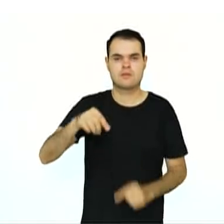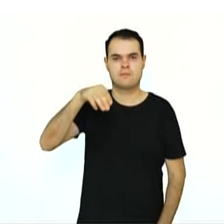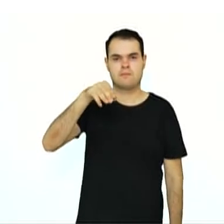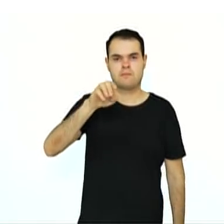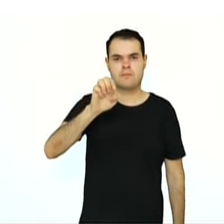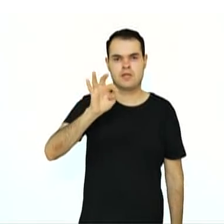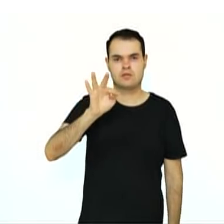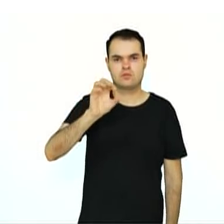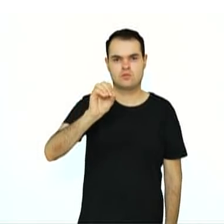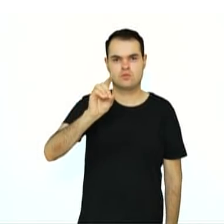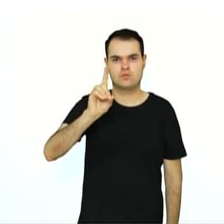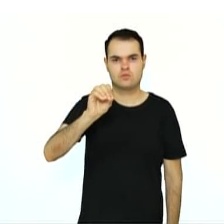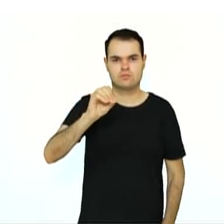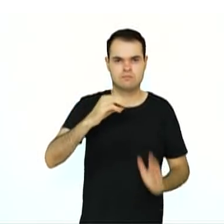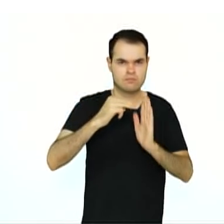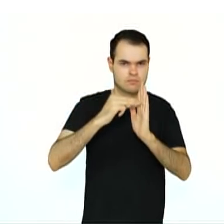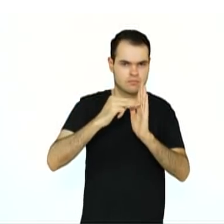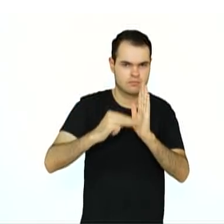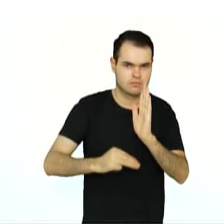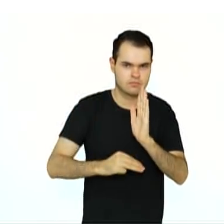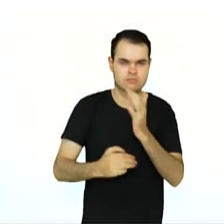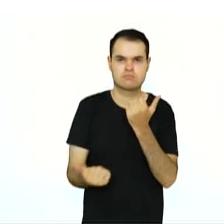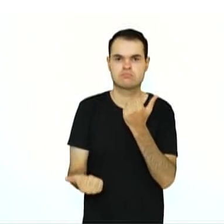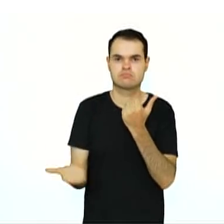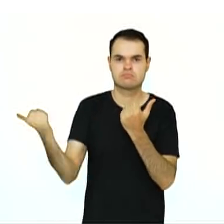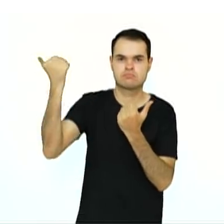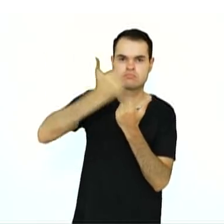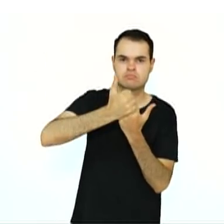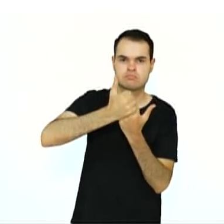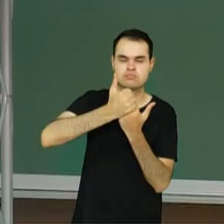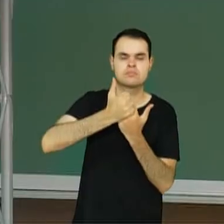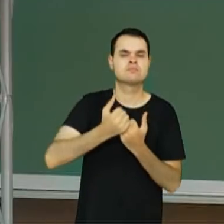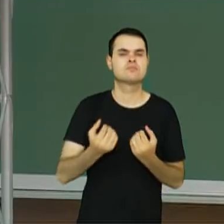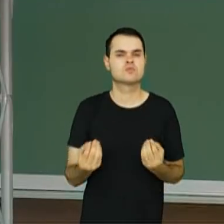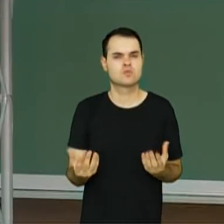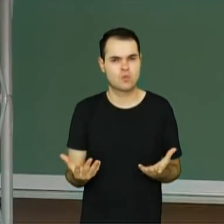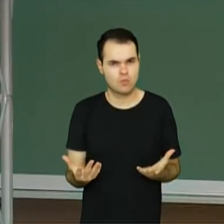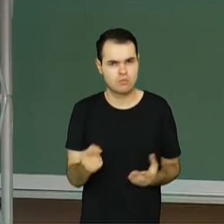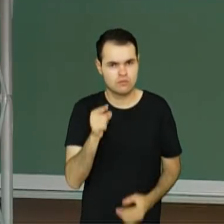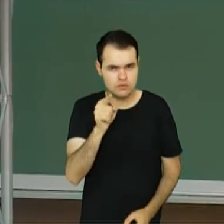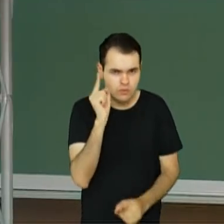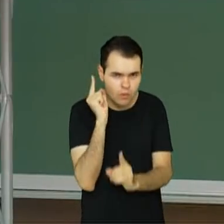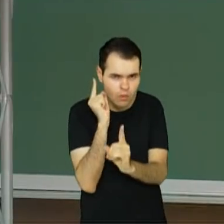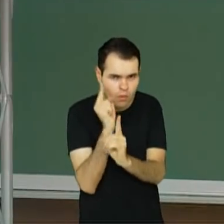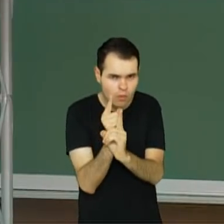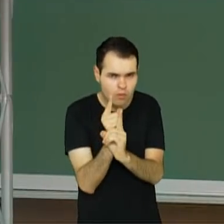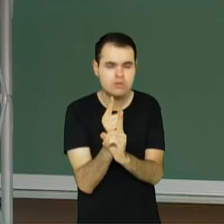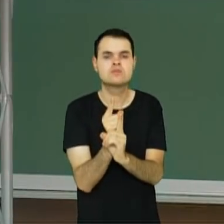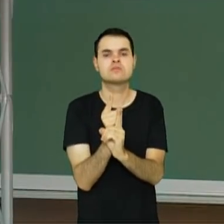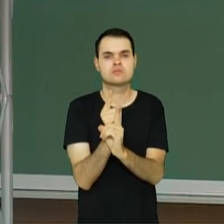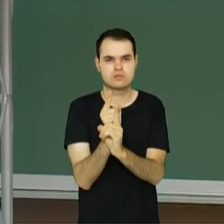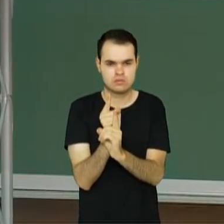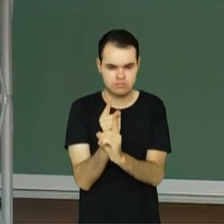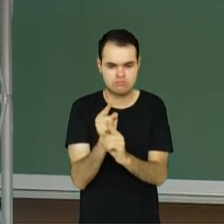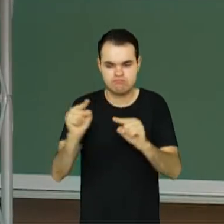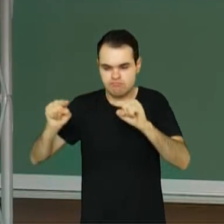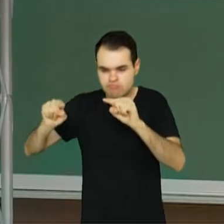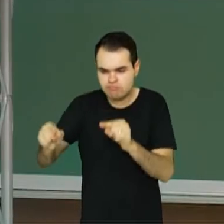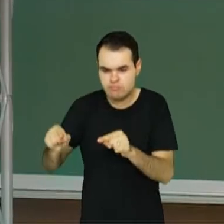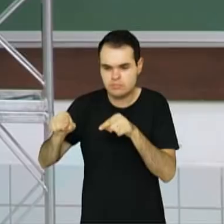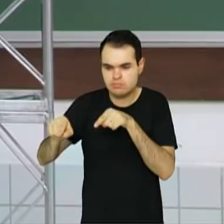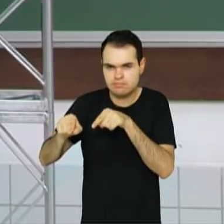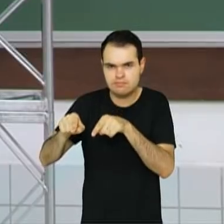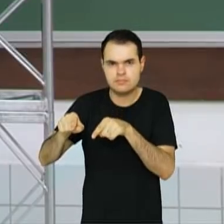método de substituição é uma maneira, um processo para você poder encontrar o par ordenado, que é a solução do sistema de